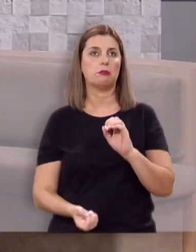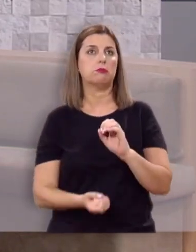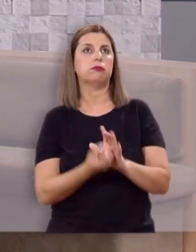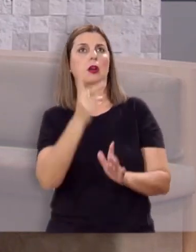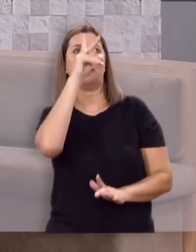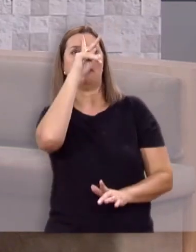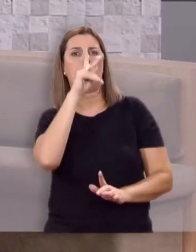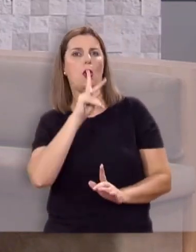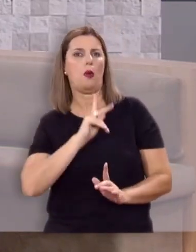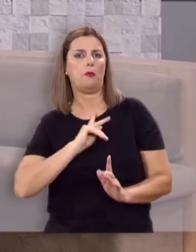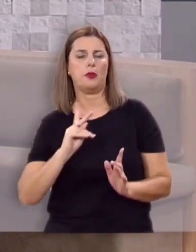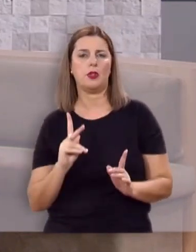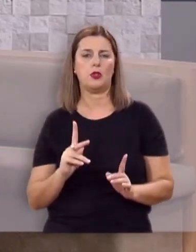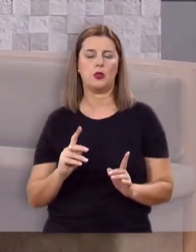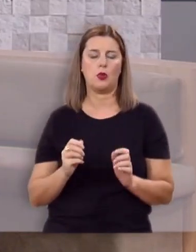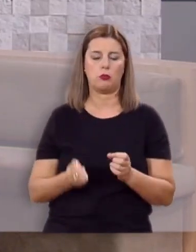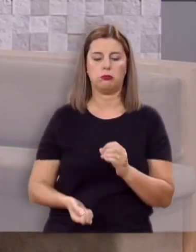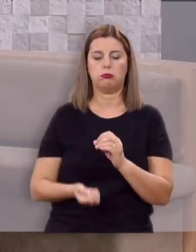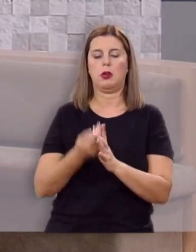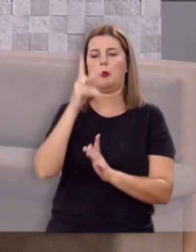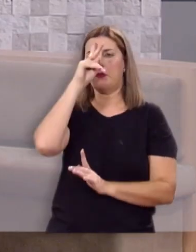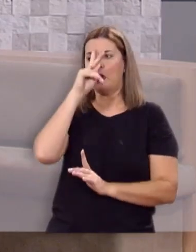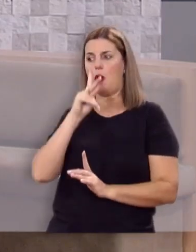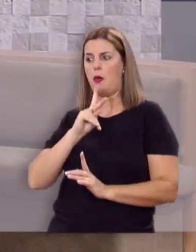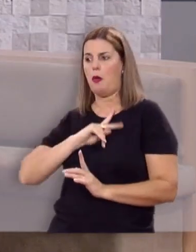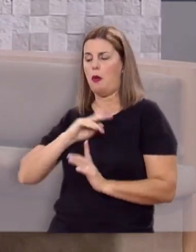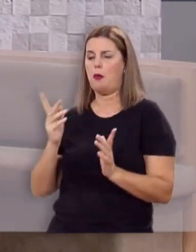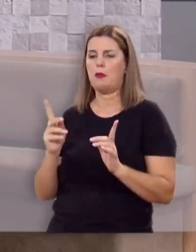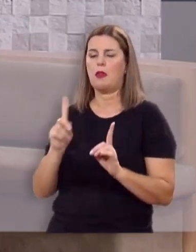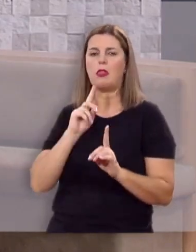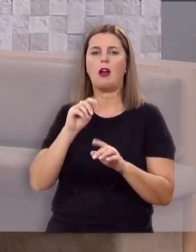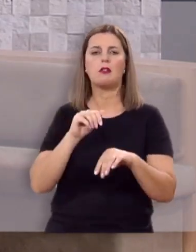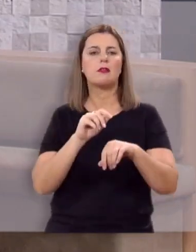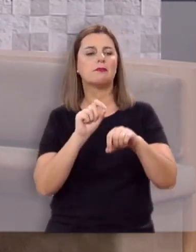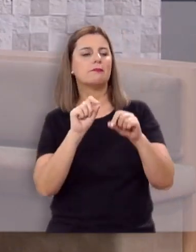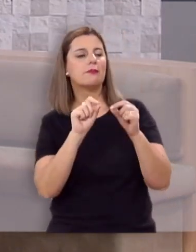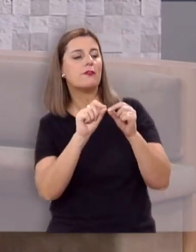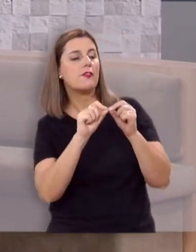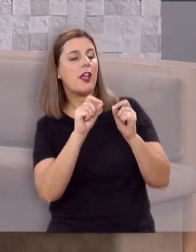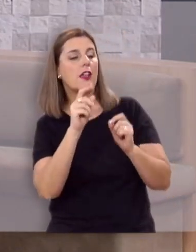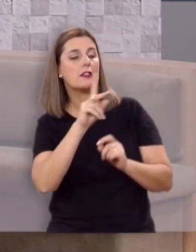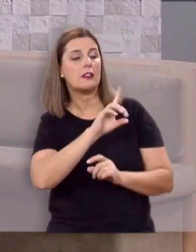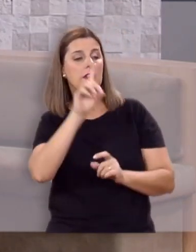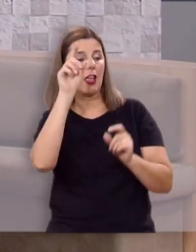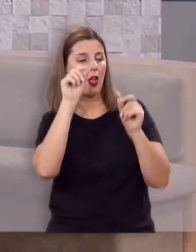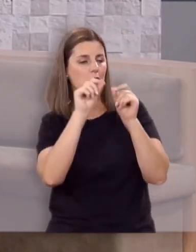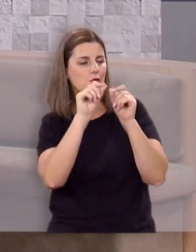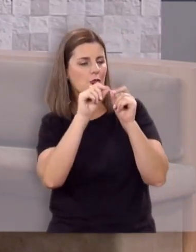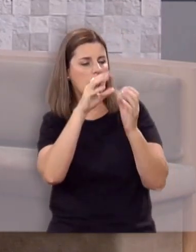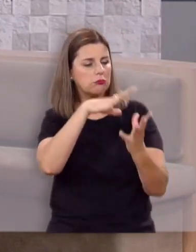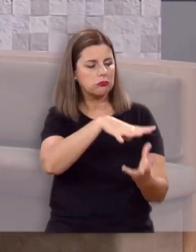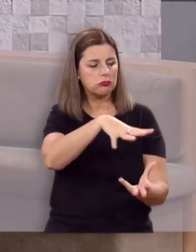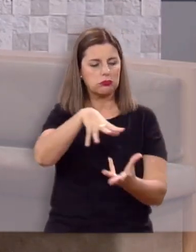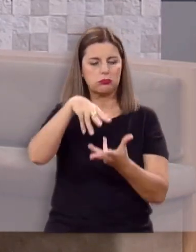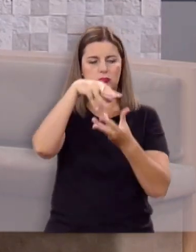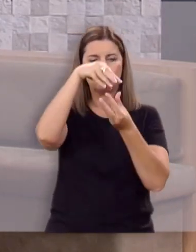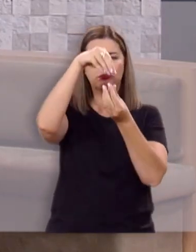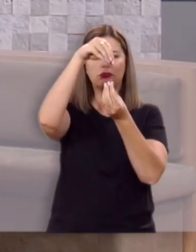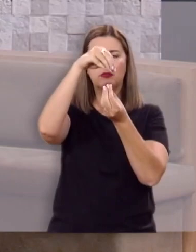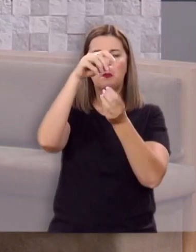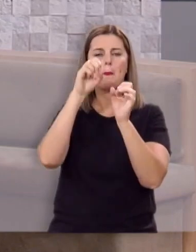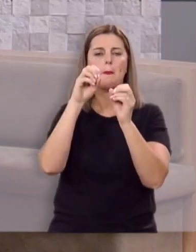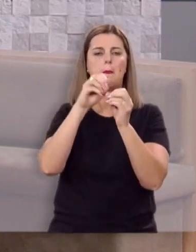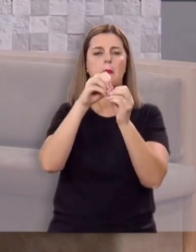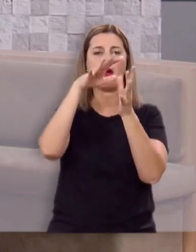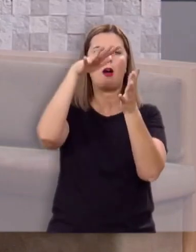O universo não pariu a si mesmo. O universo não surgiu de moto próprio. Ele foi chamado à existência pela palavra onipotente do Verbo,